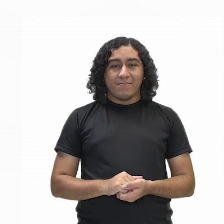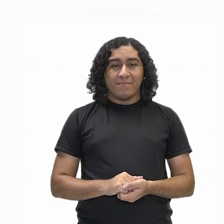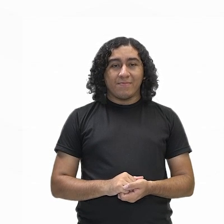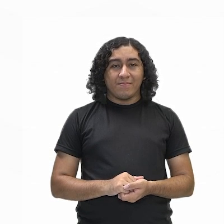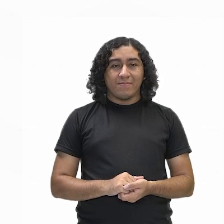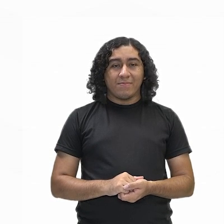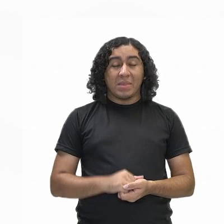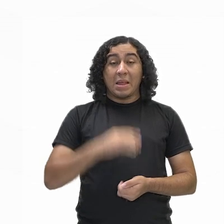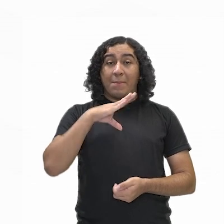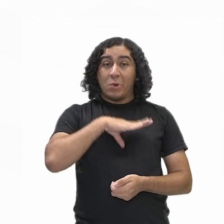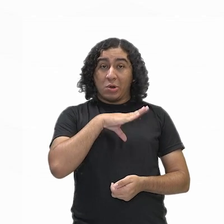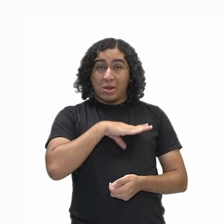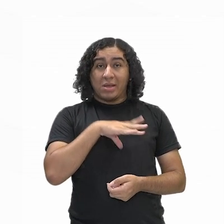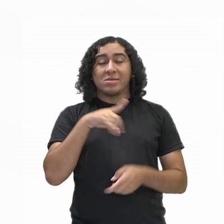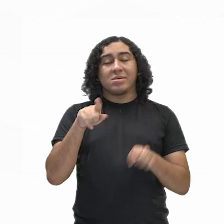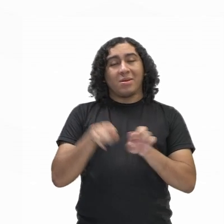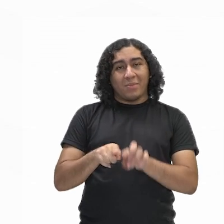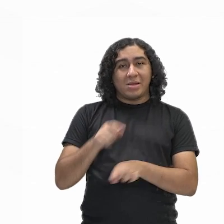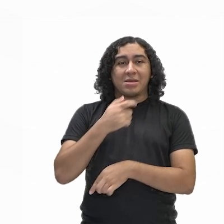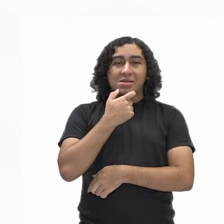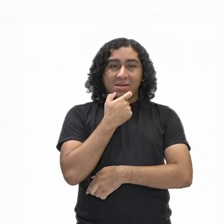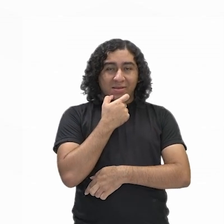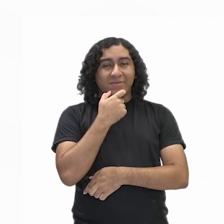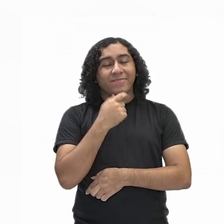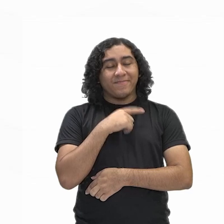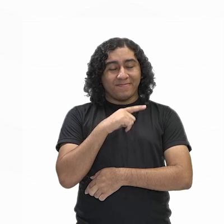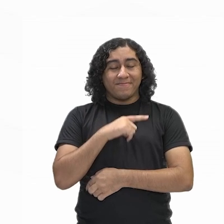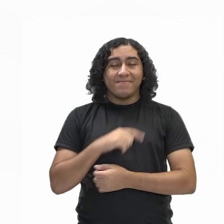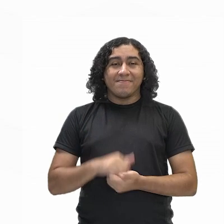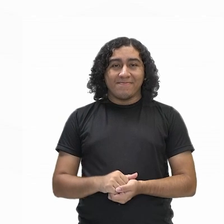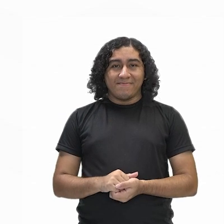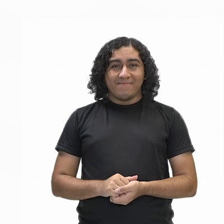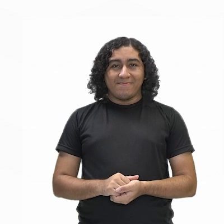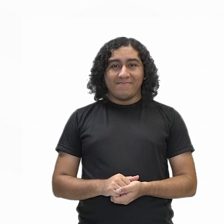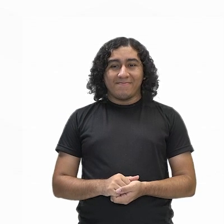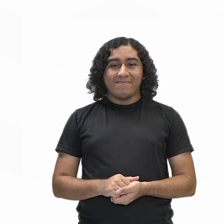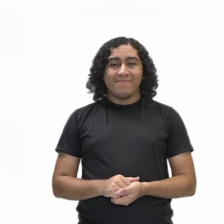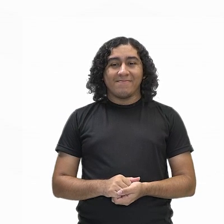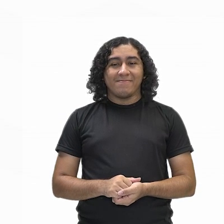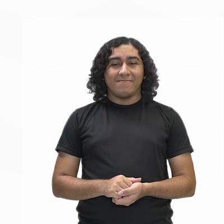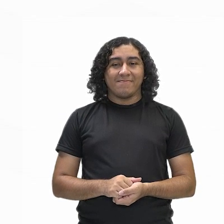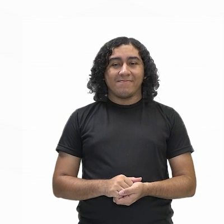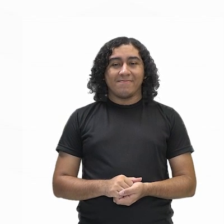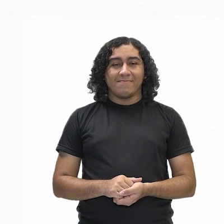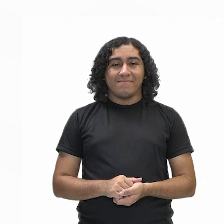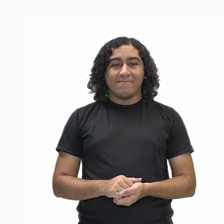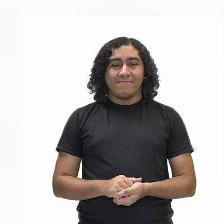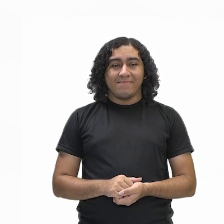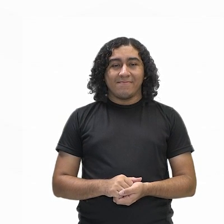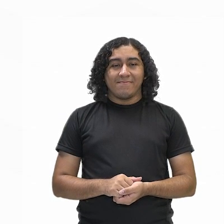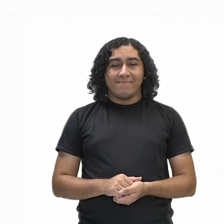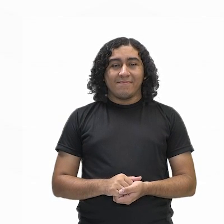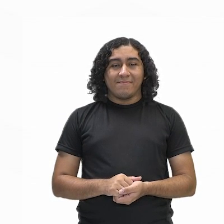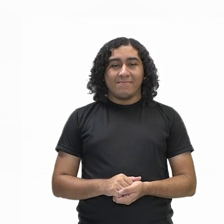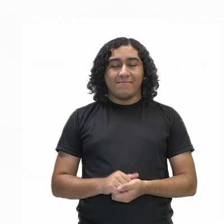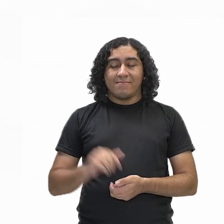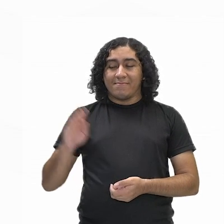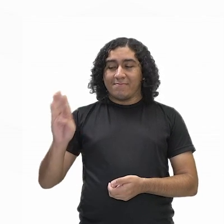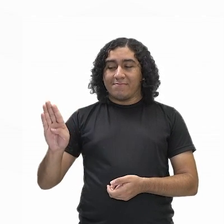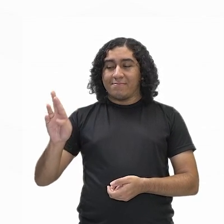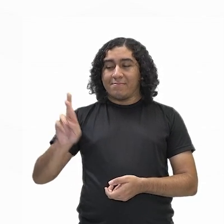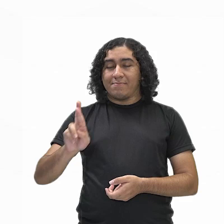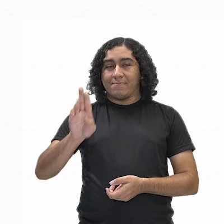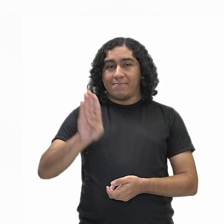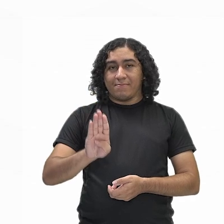temos essas abreviações em língua portuguesa, temos também em língua inglesa, né? Olha só, be right